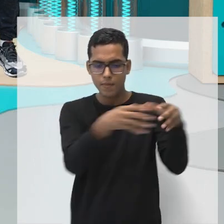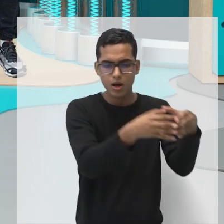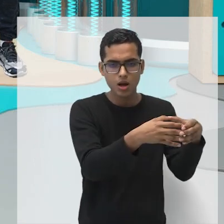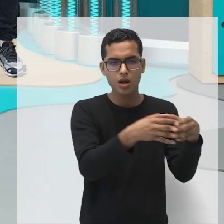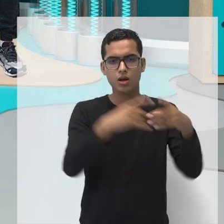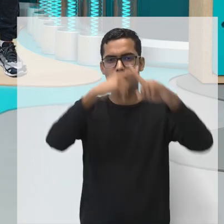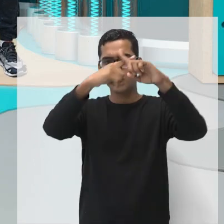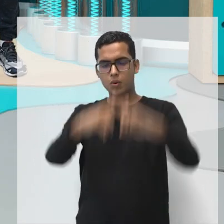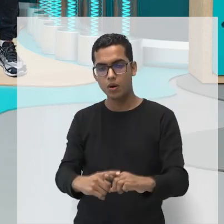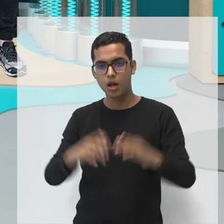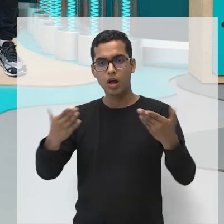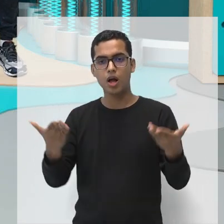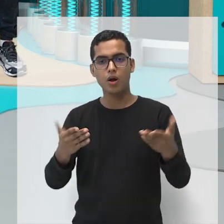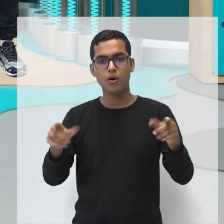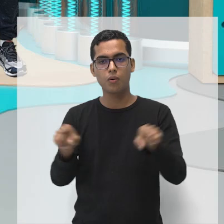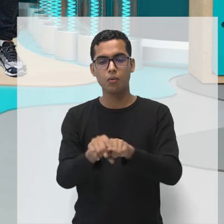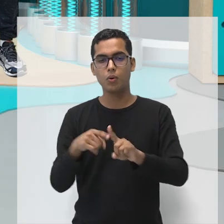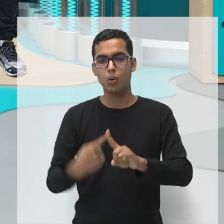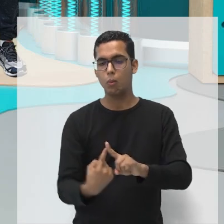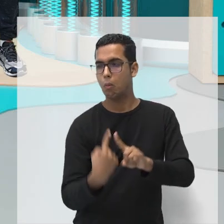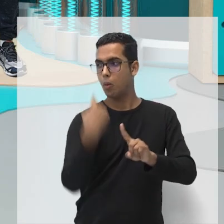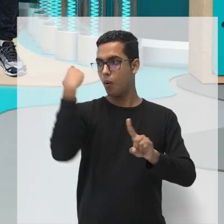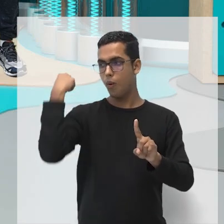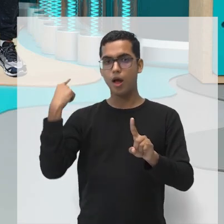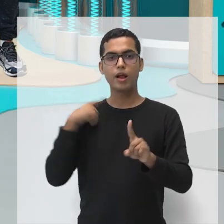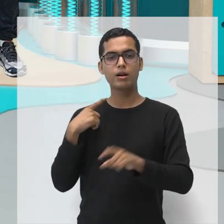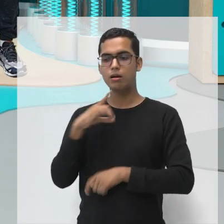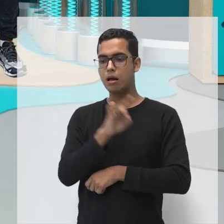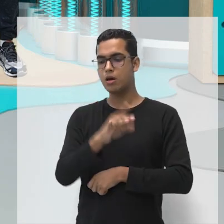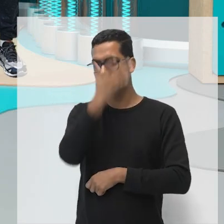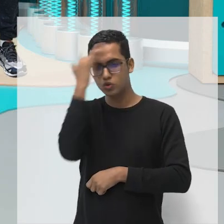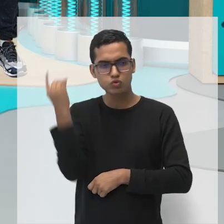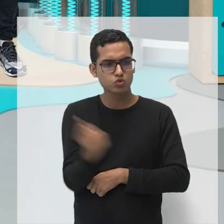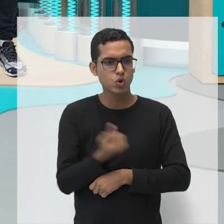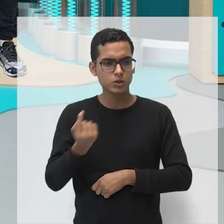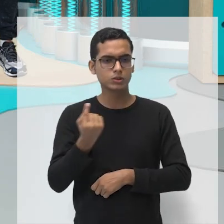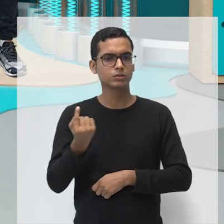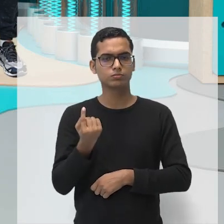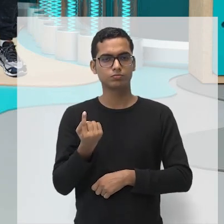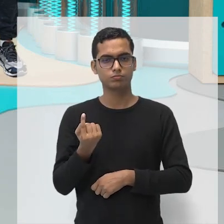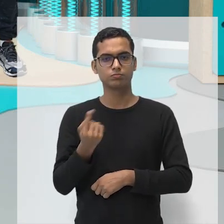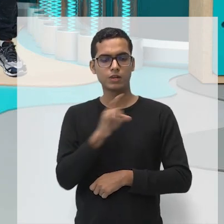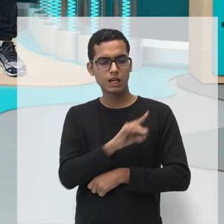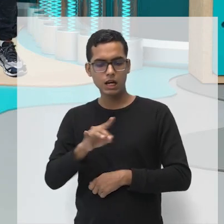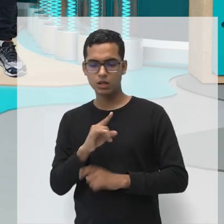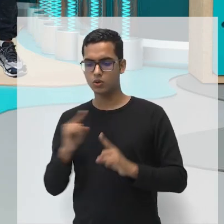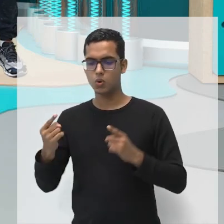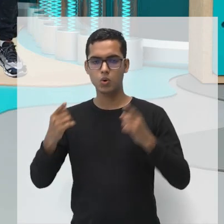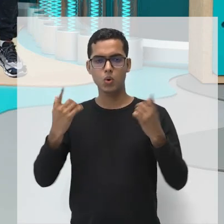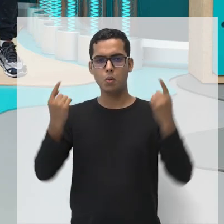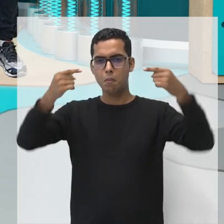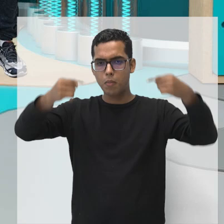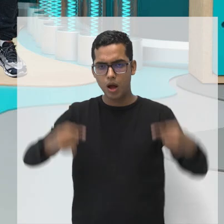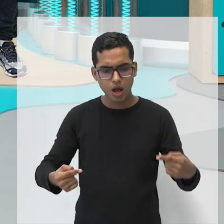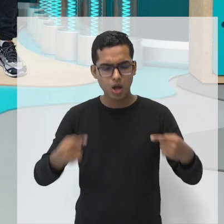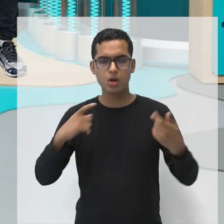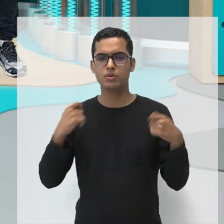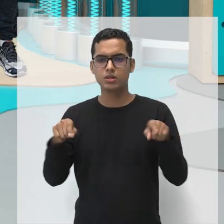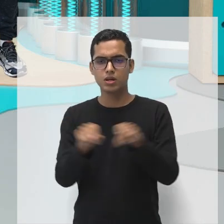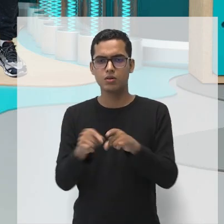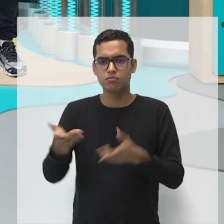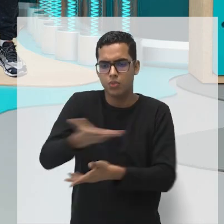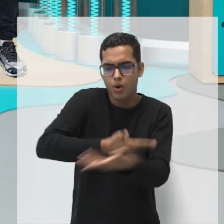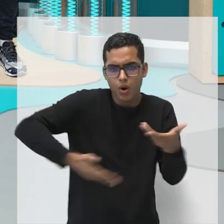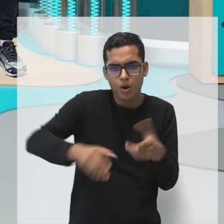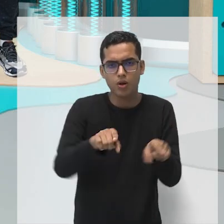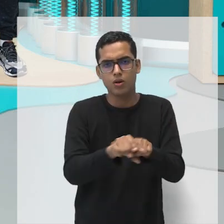outro, essa primeira partida era cada um por si. Todo mundo tinha que acertar ali o outro indivíduo.